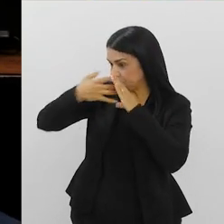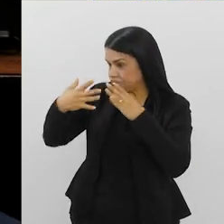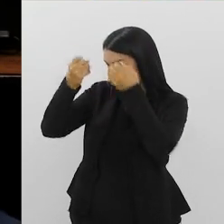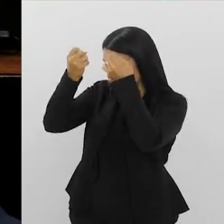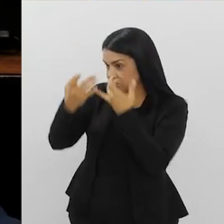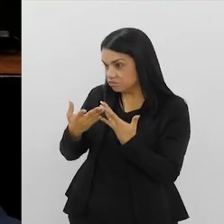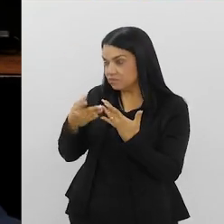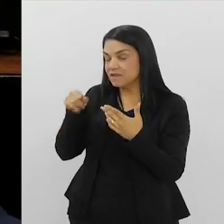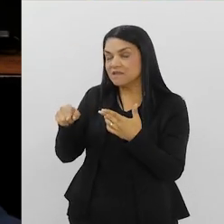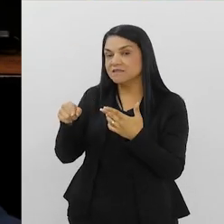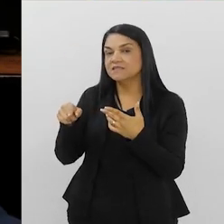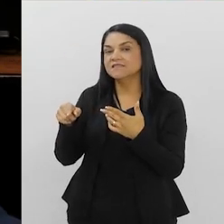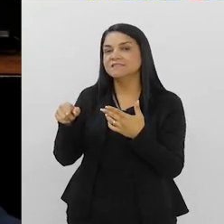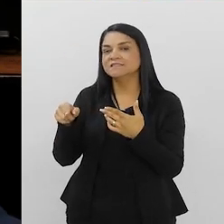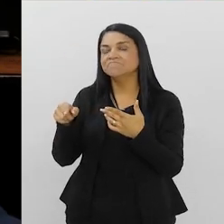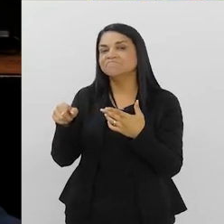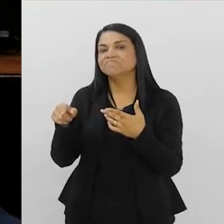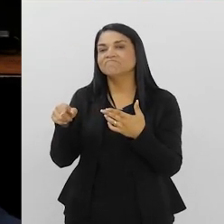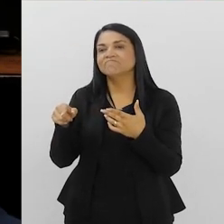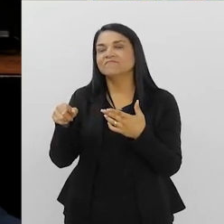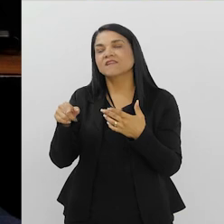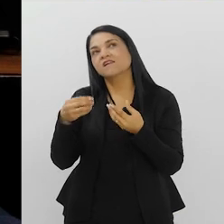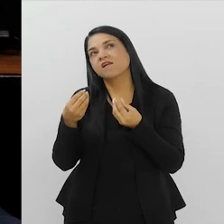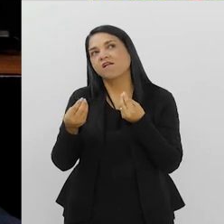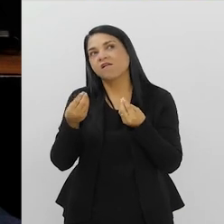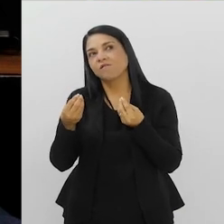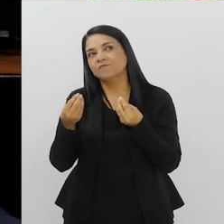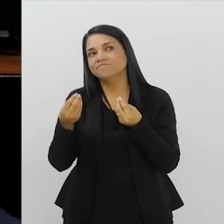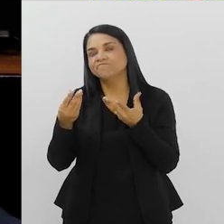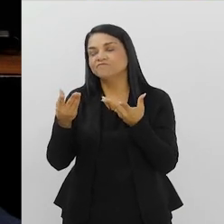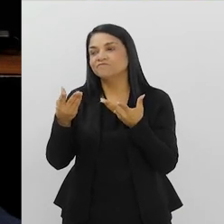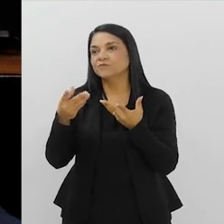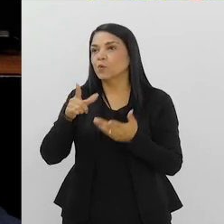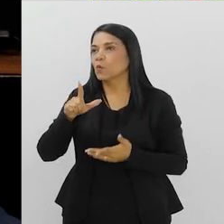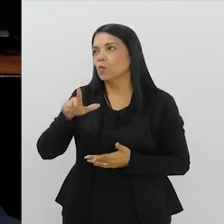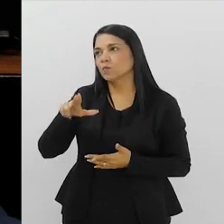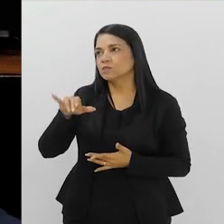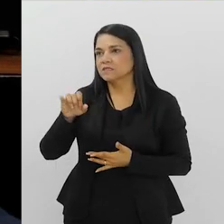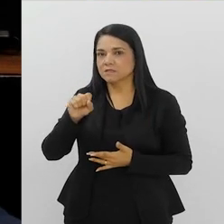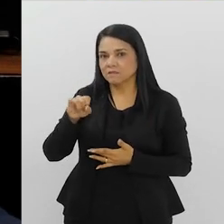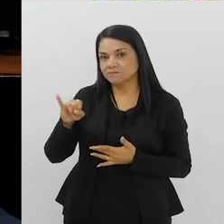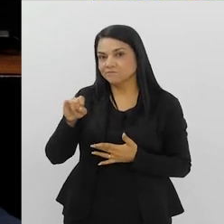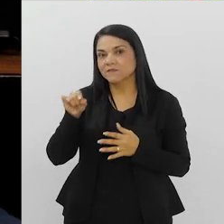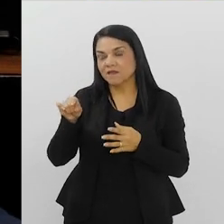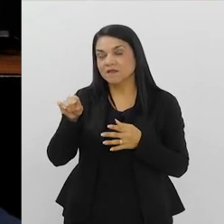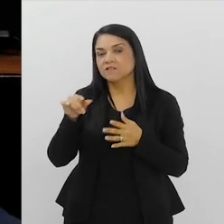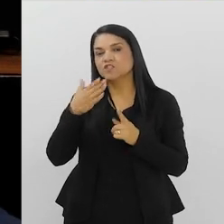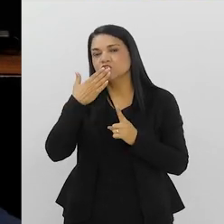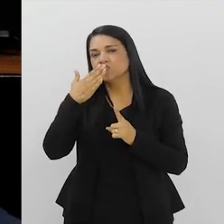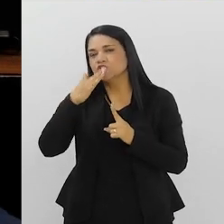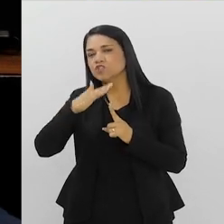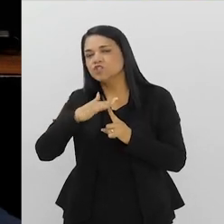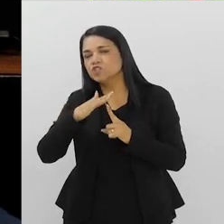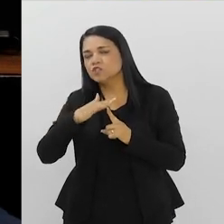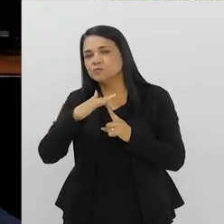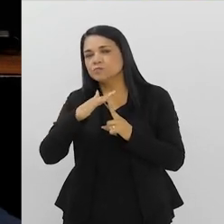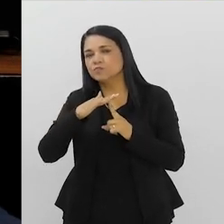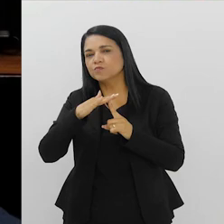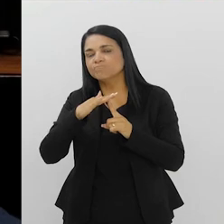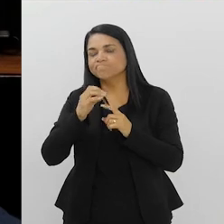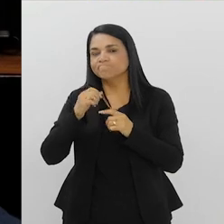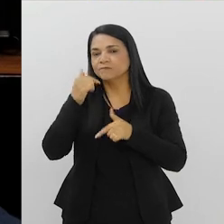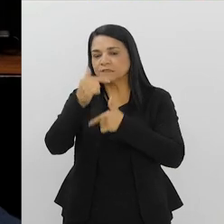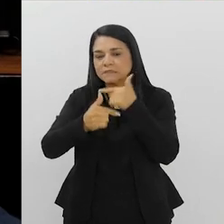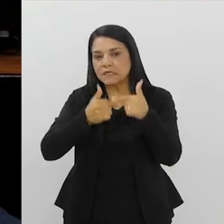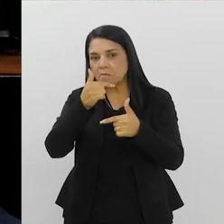mais disso Mas respondendo diretamente à tua pergunta qualquer pessoa pode participar da da igreja